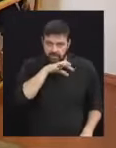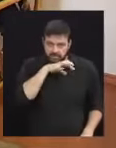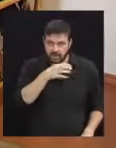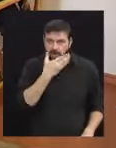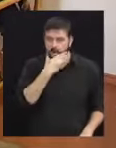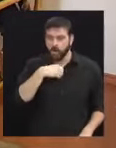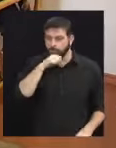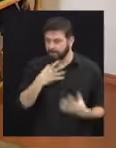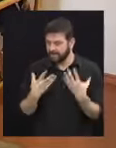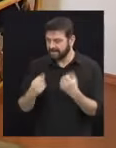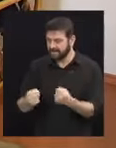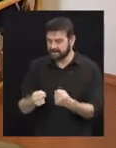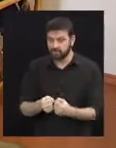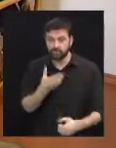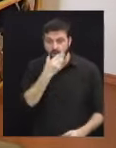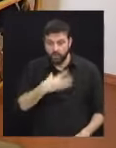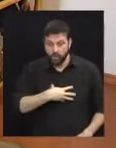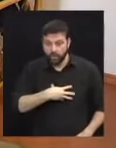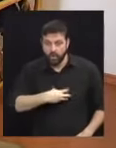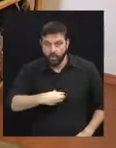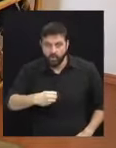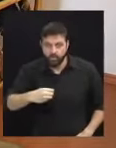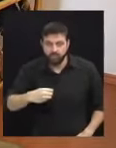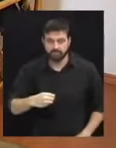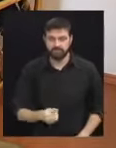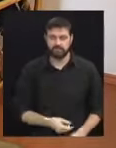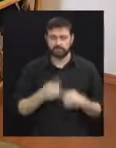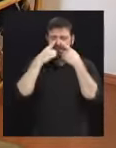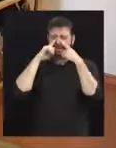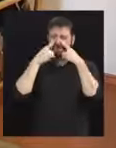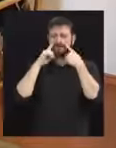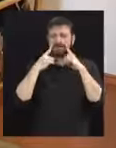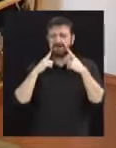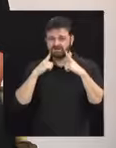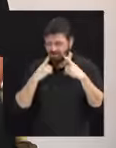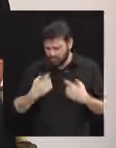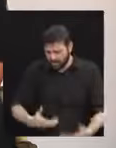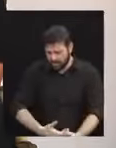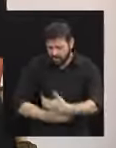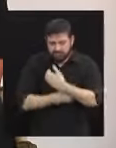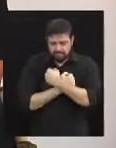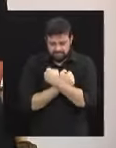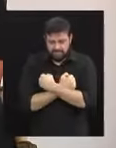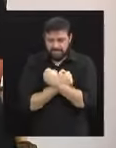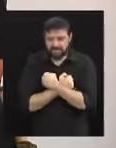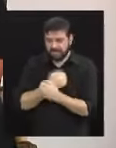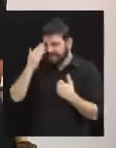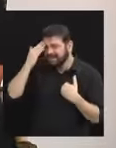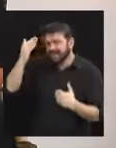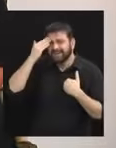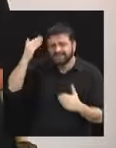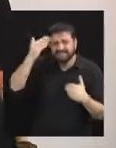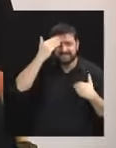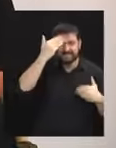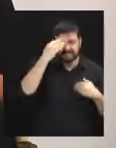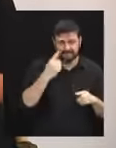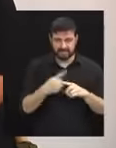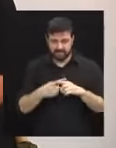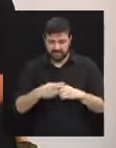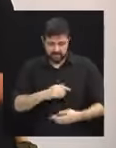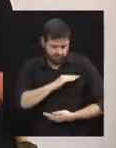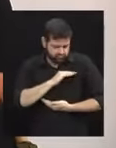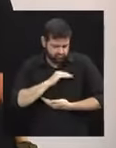aceitou a adoção, ele chorou. E ele abraçava nós, as integrantes da associação, e ele chorava, ele falava, muito obrigado, muito obrigado. Então é